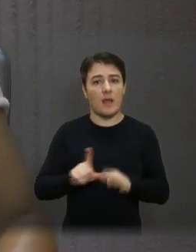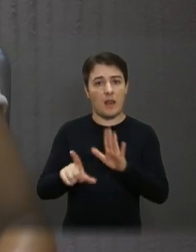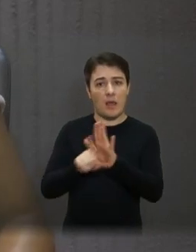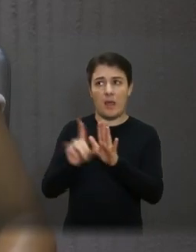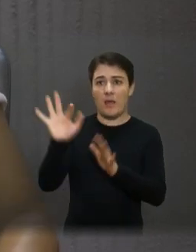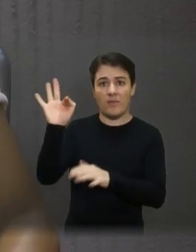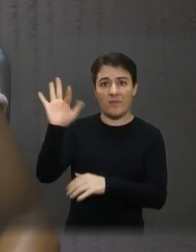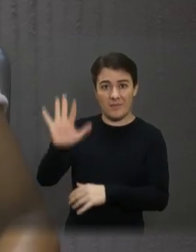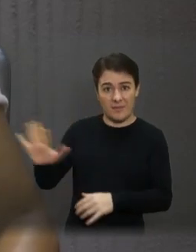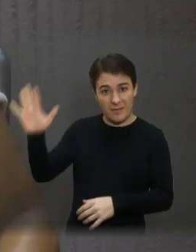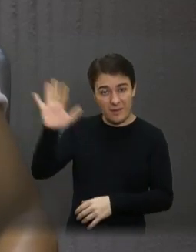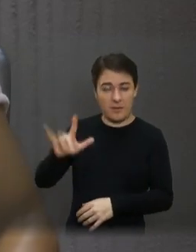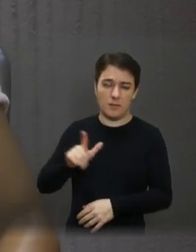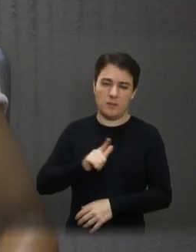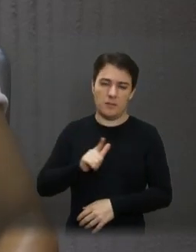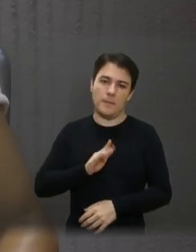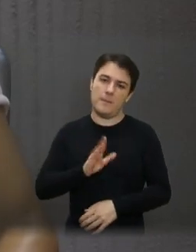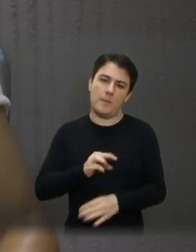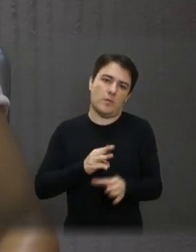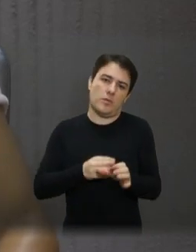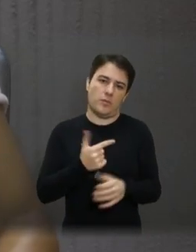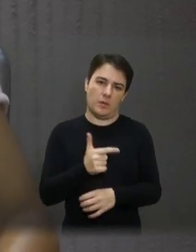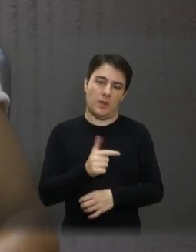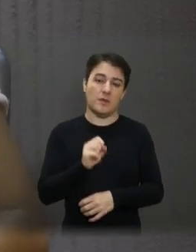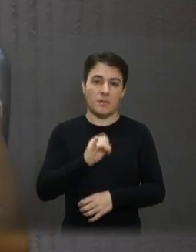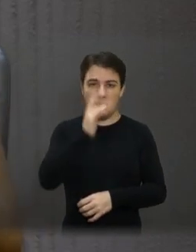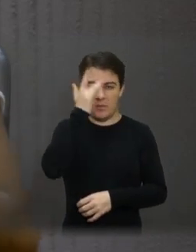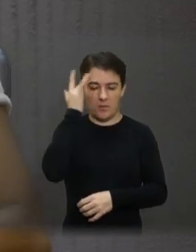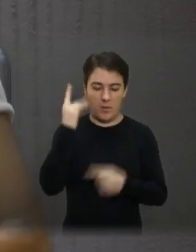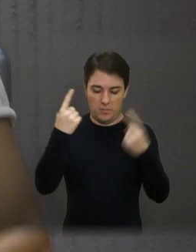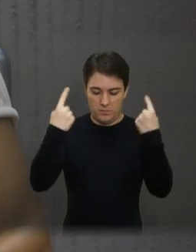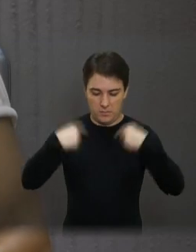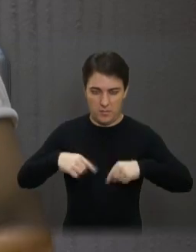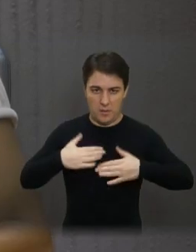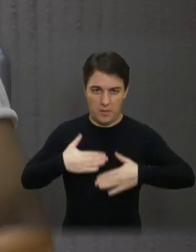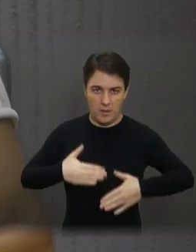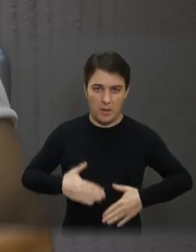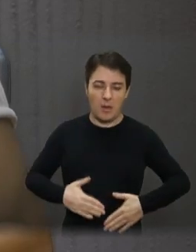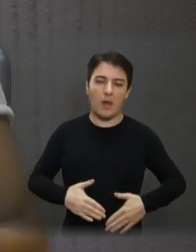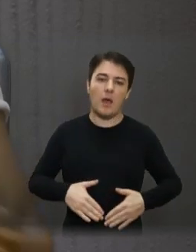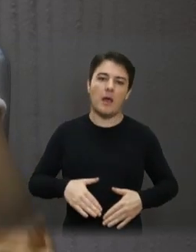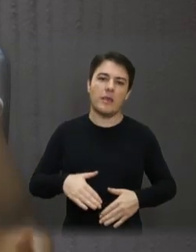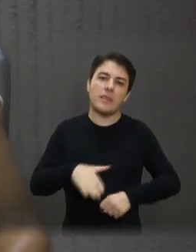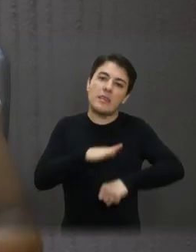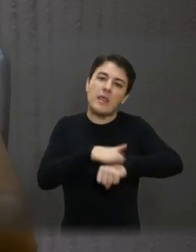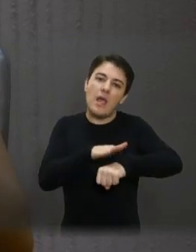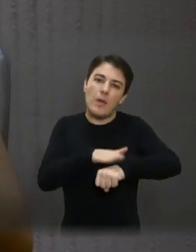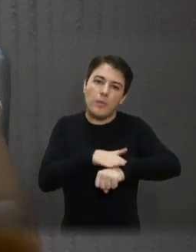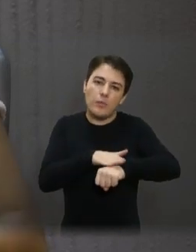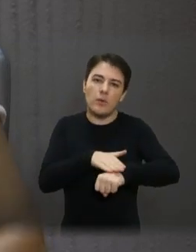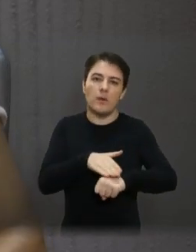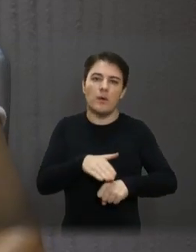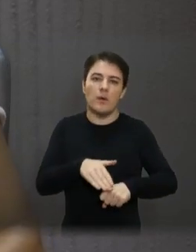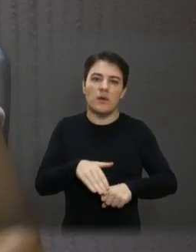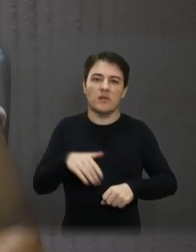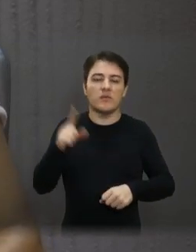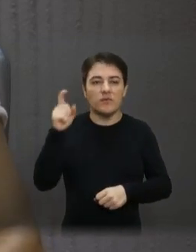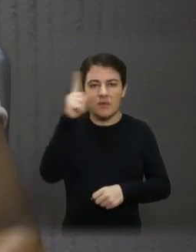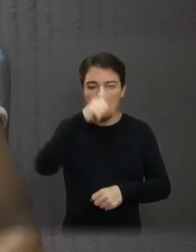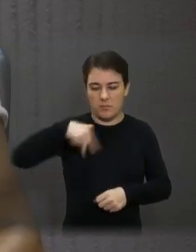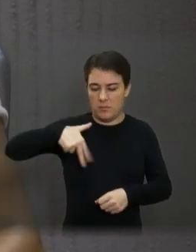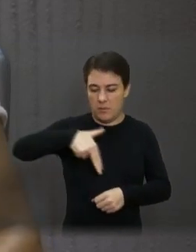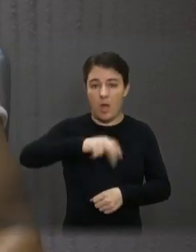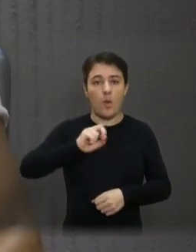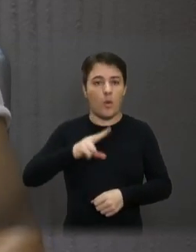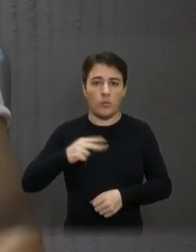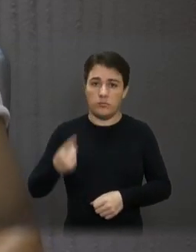mas Municipal não tínhamos ainda a pessoa que ela tá com mobilidade reduzida temporariamente ou para sempre ela pode ter então